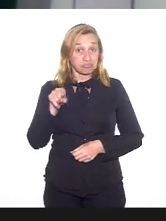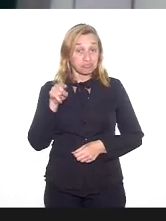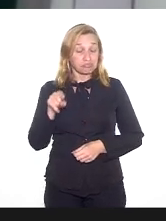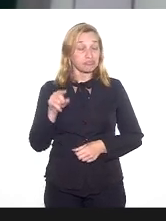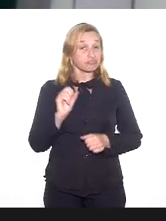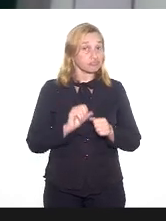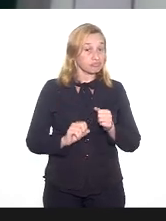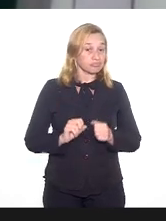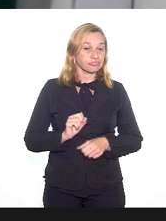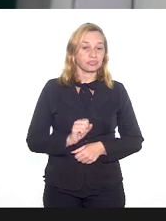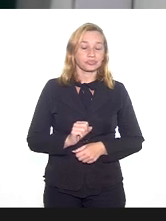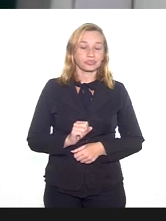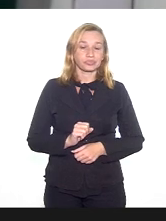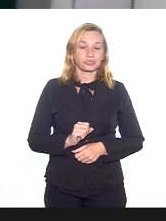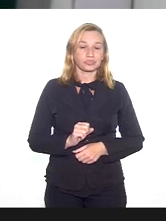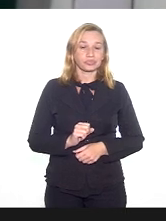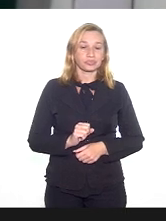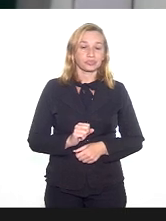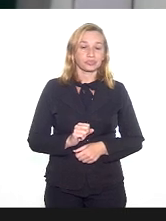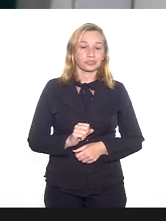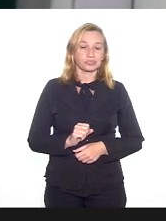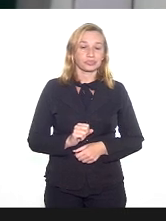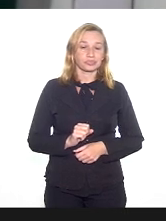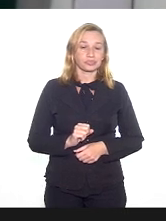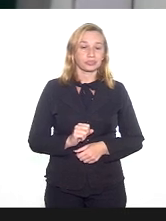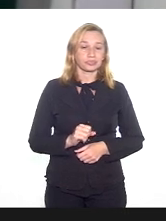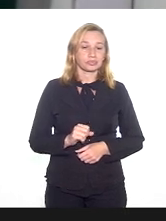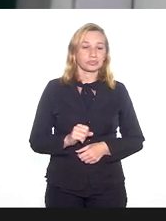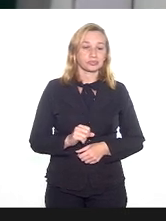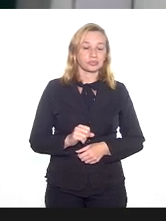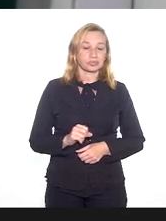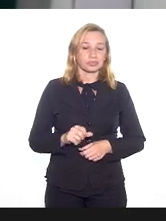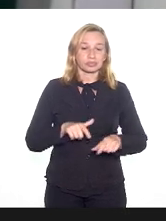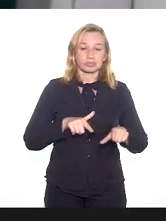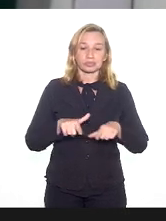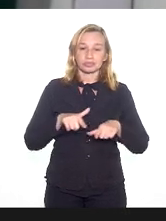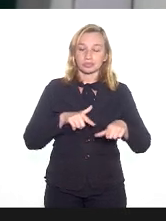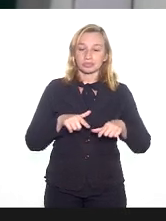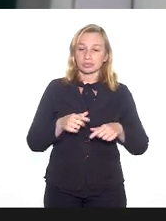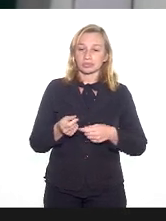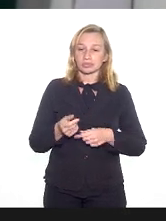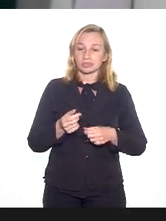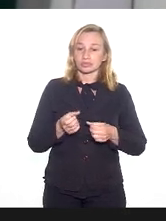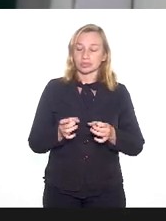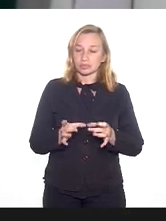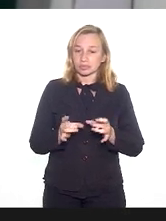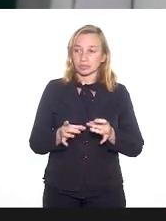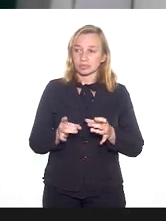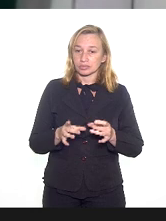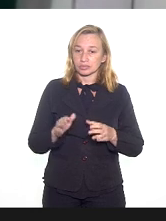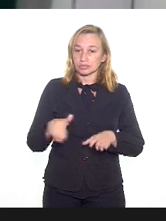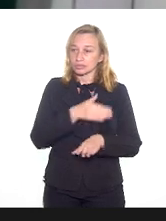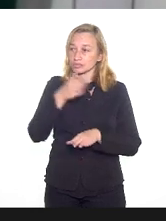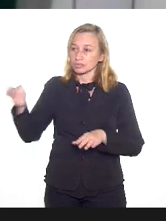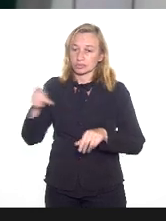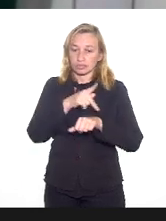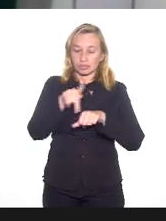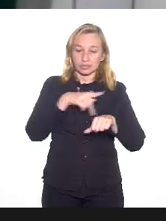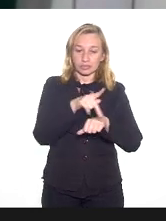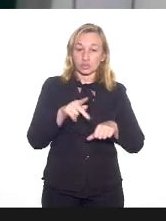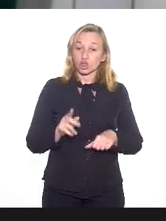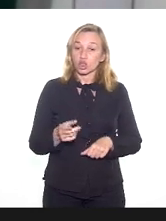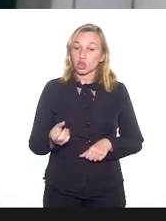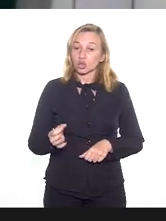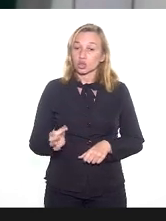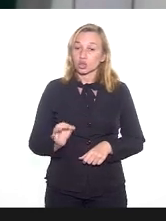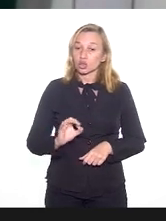feitas no mercado internacional, com juros em dólar, né? Portanto,